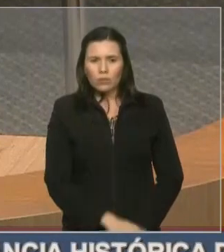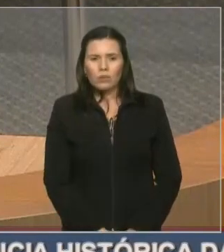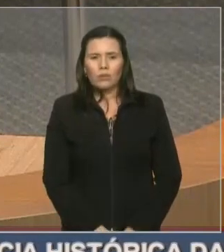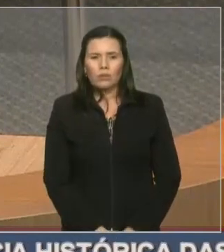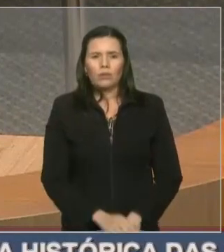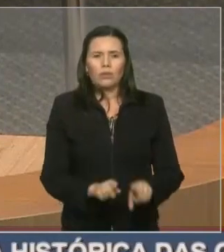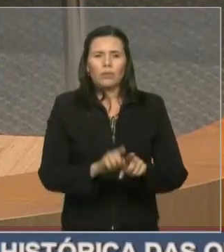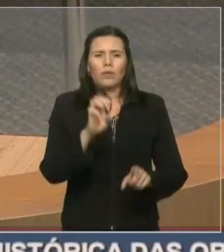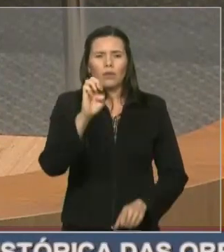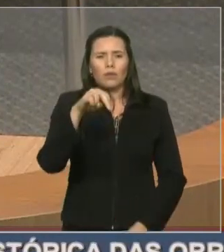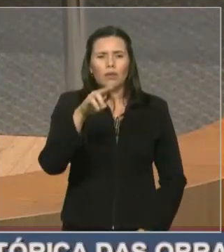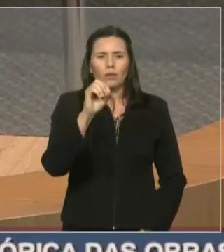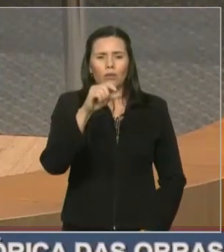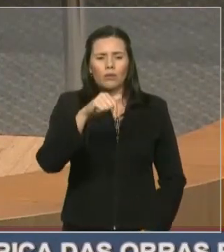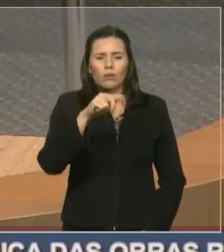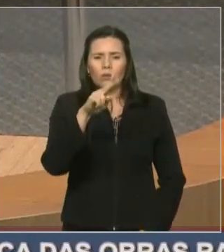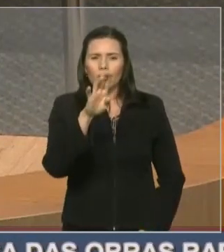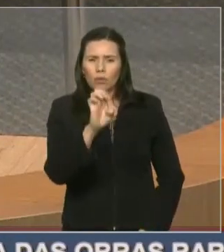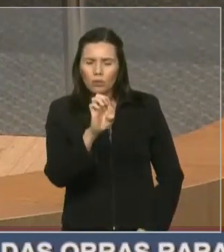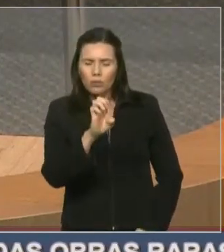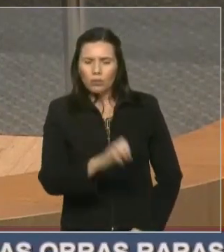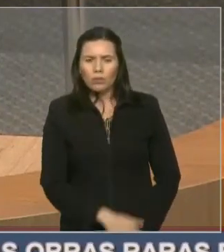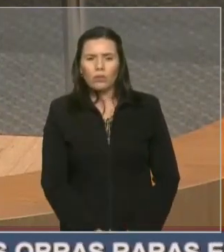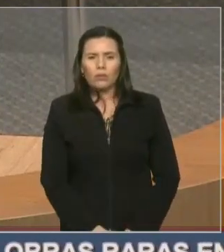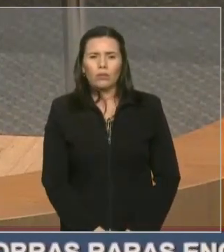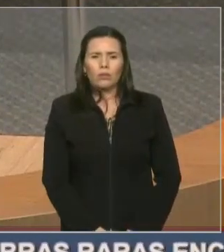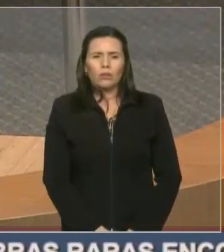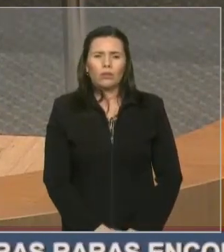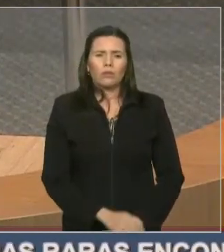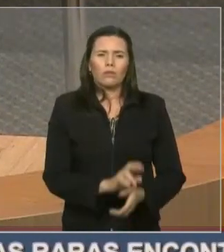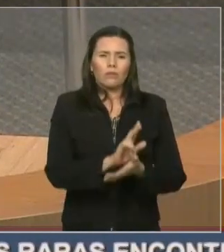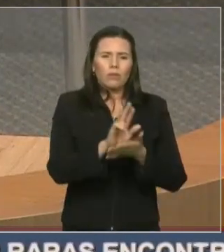Enoque Vieira, ainda me lembro outro. E